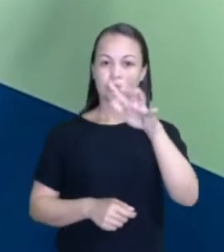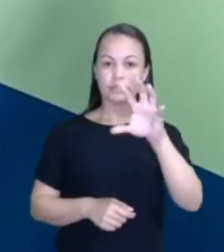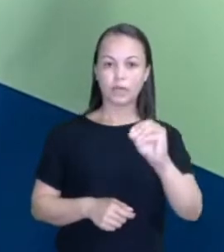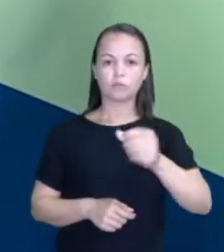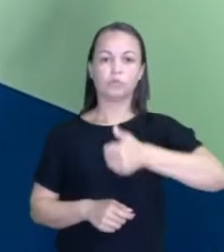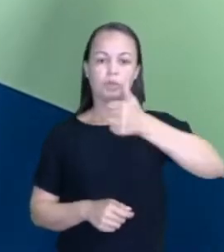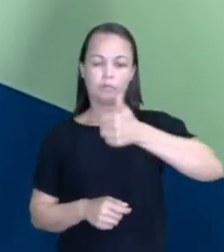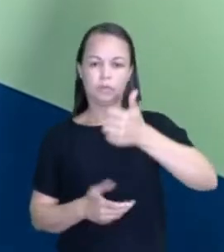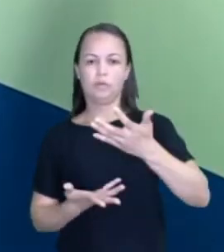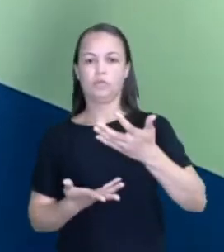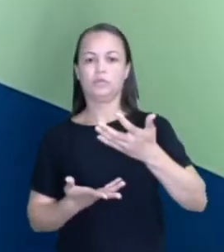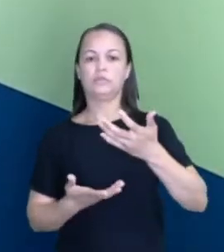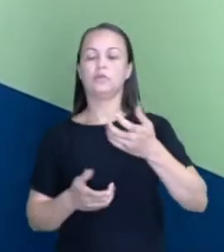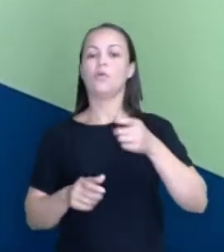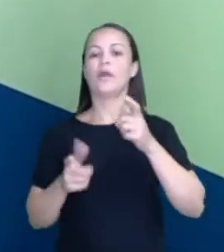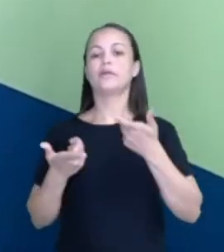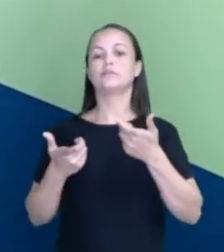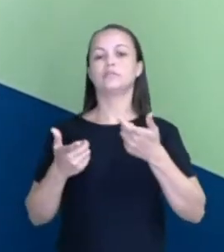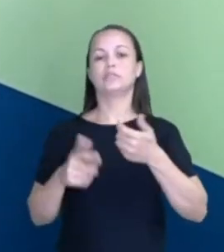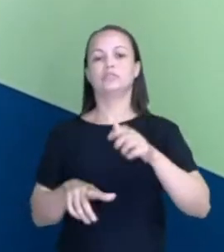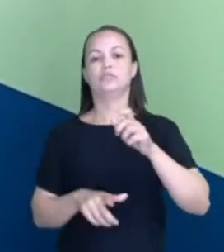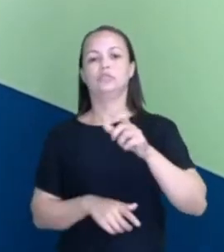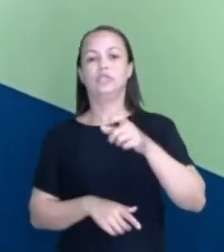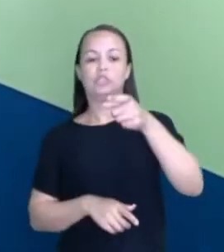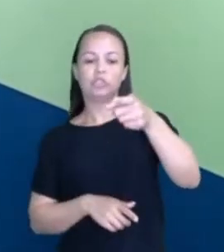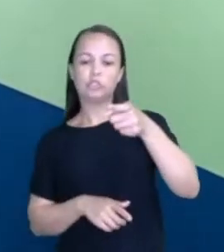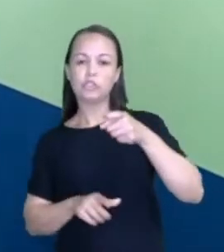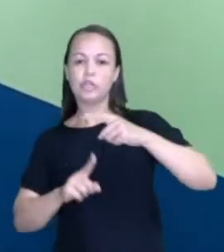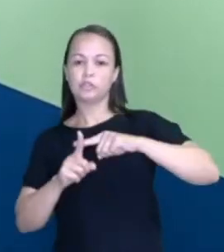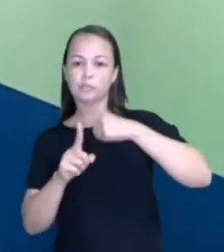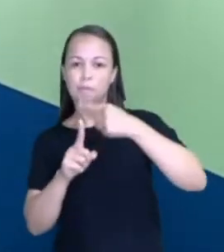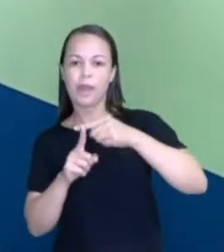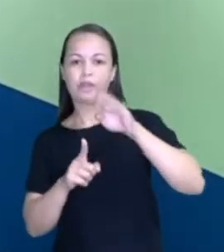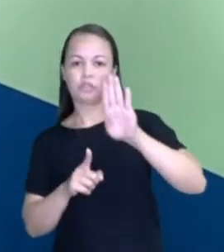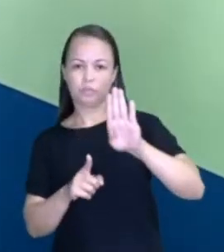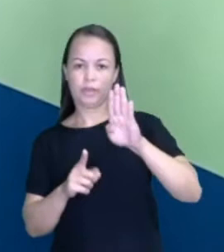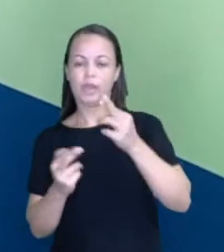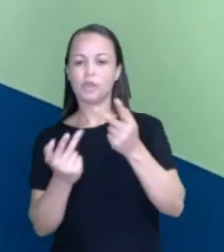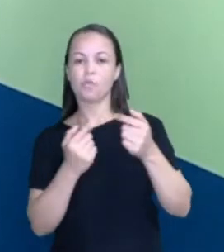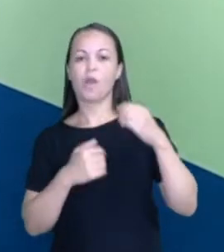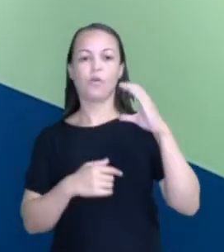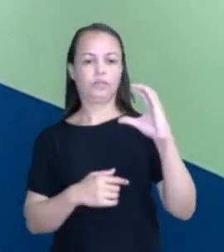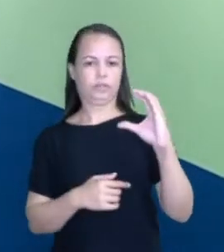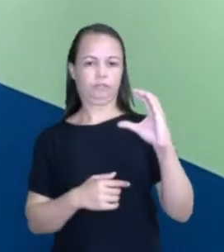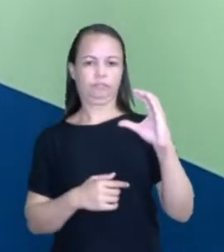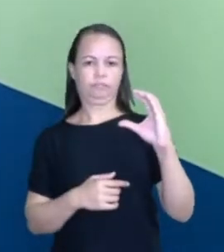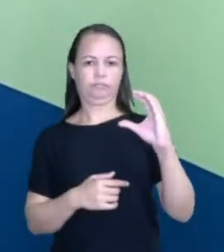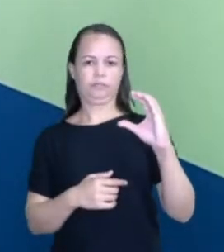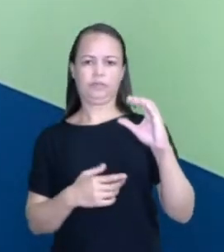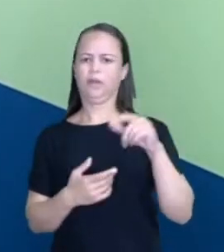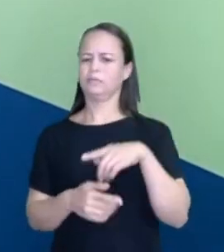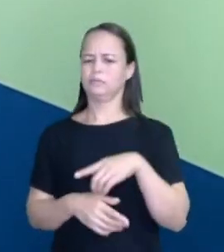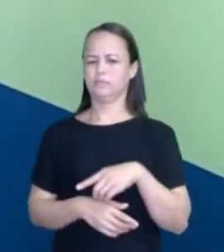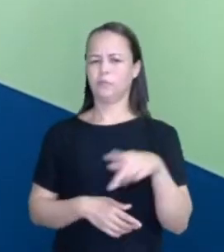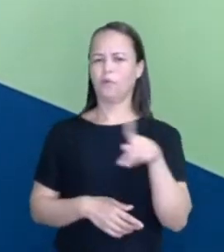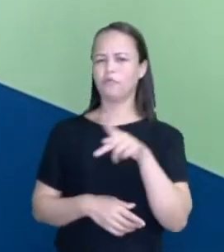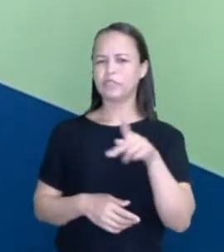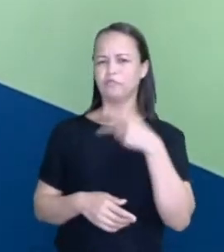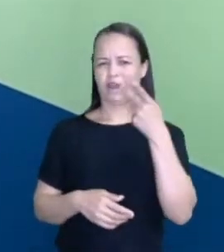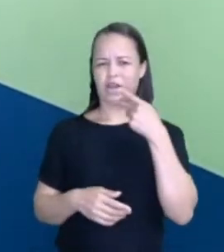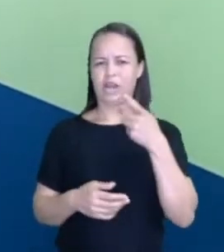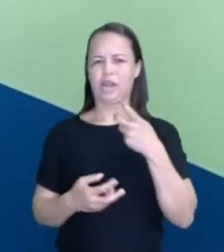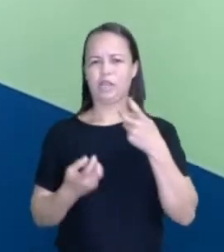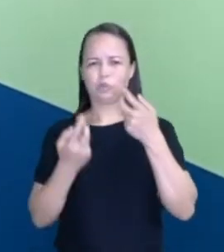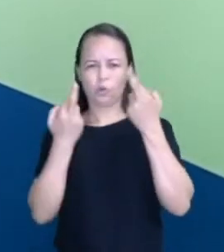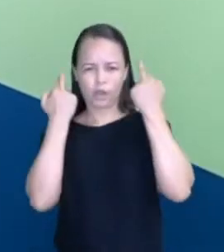forma ax mais b igual a c. Antes que você diga assim, pronto, começou a falar grego, calma que a gente vai fazer